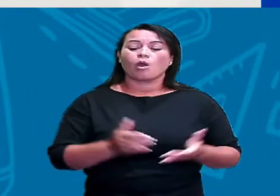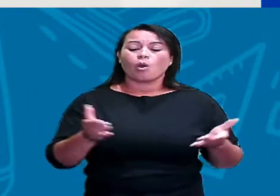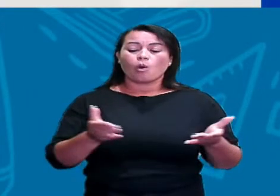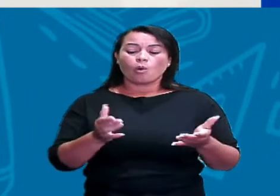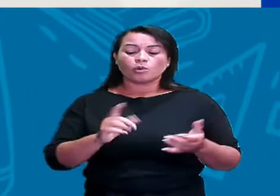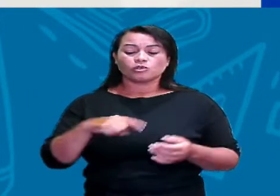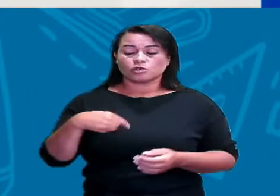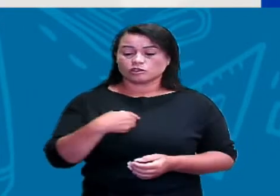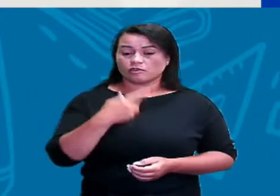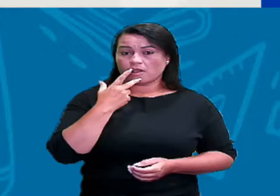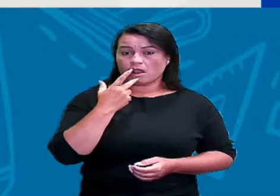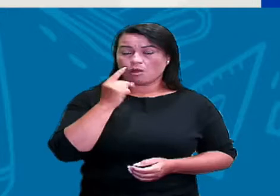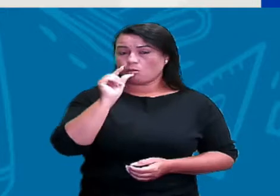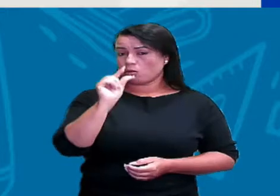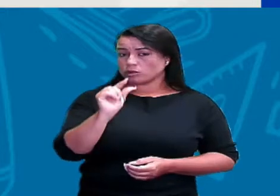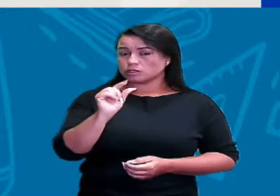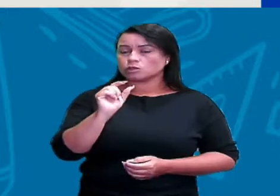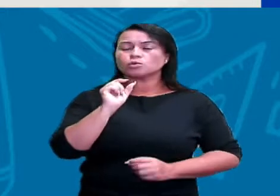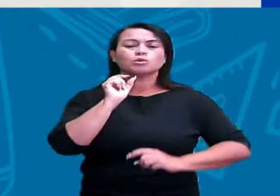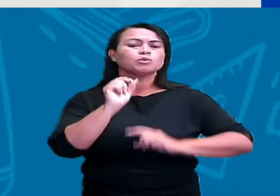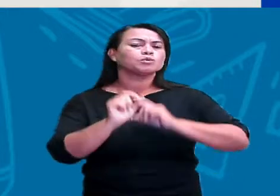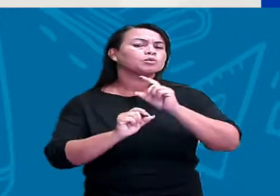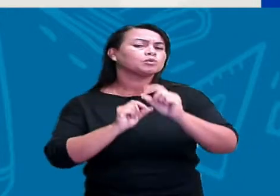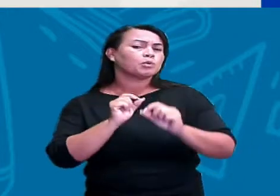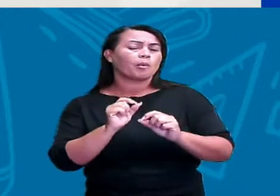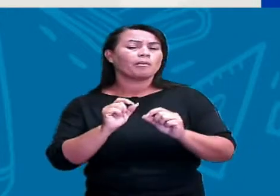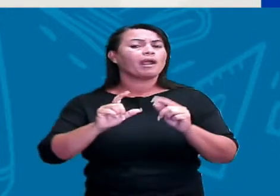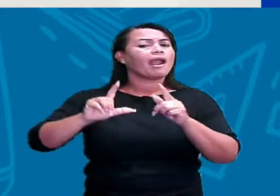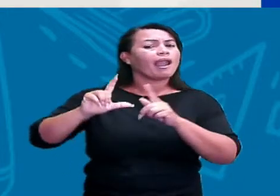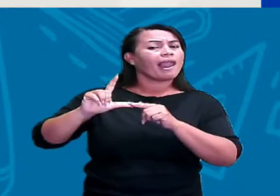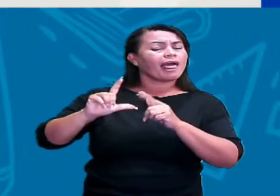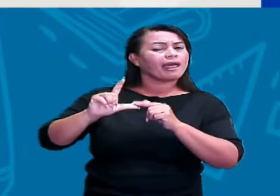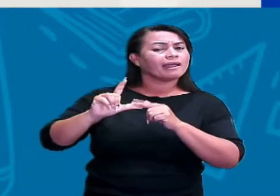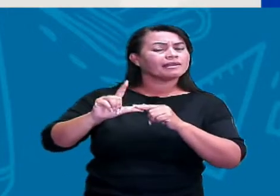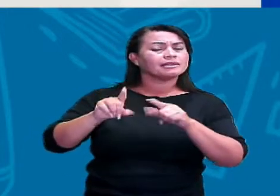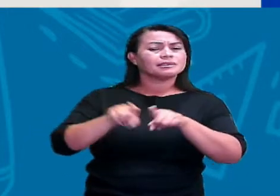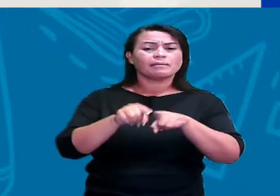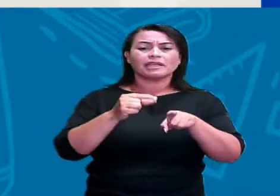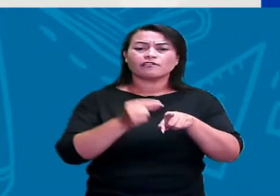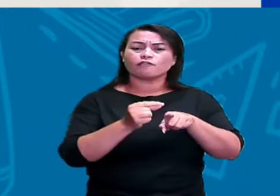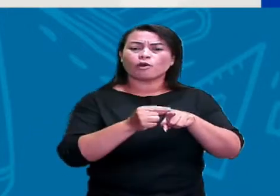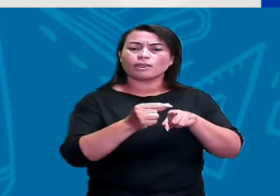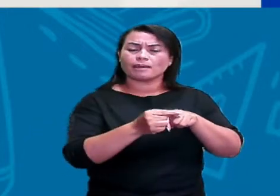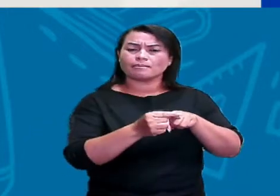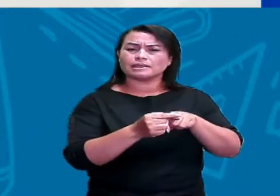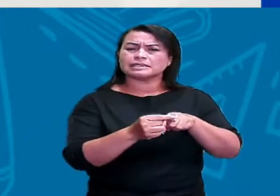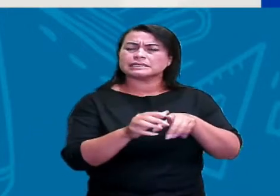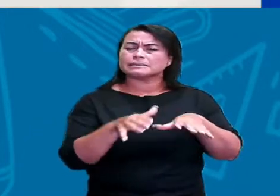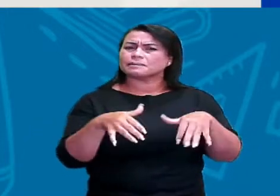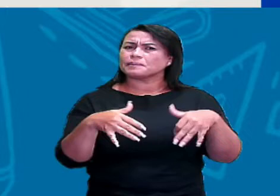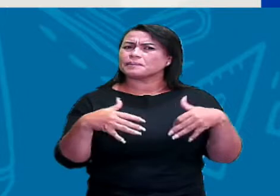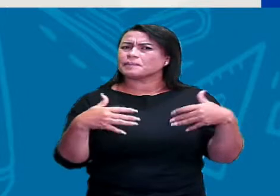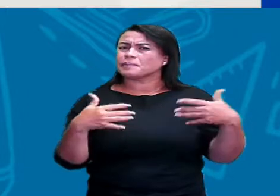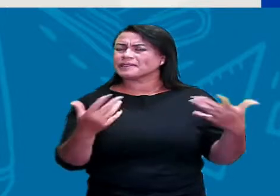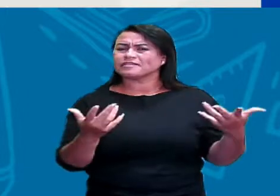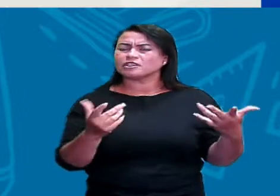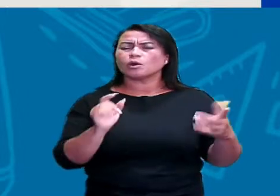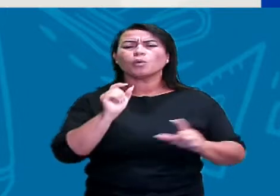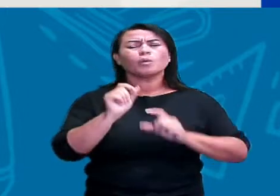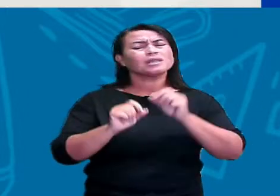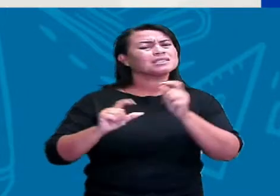vamos falar um pouquinho sobre correspondência letras e fonemas. Mas afinal, o que